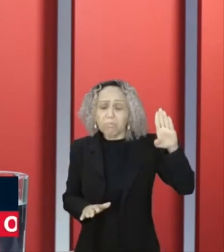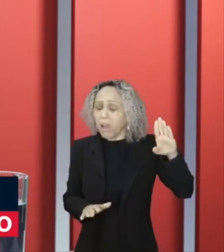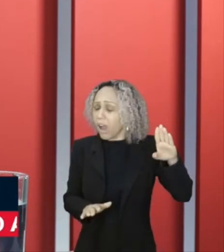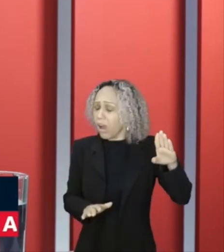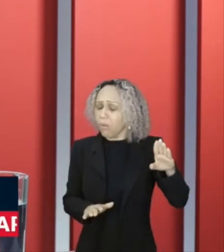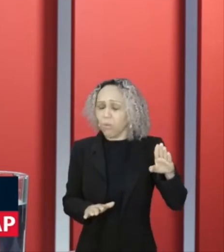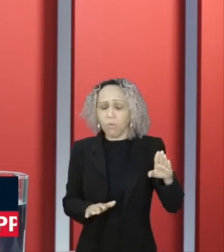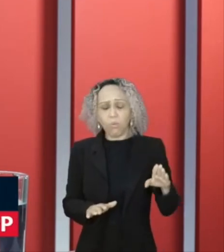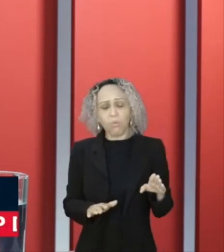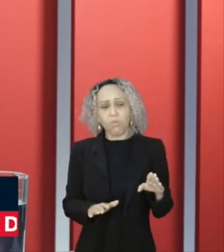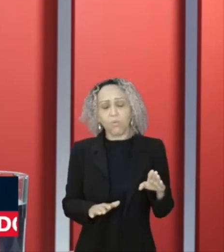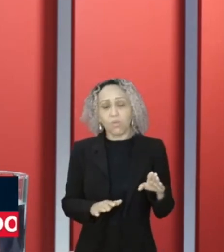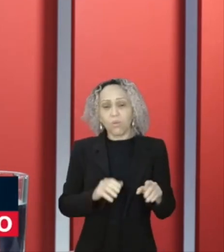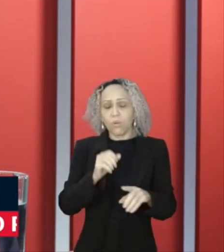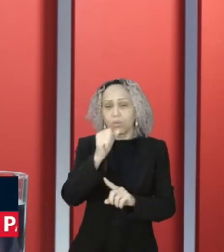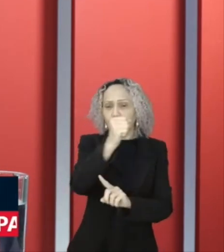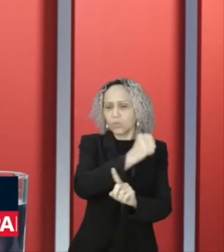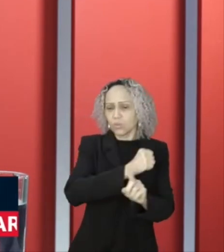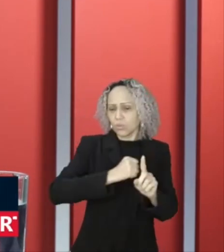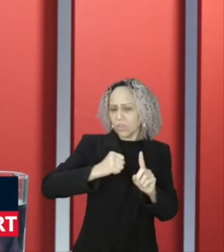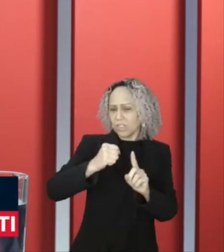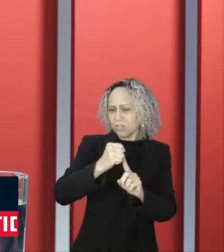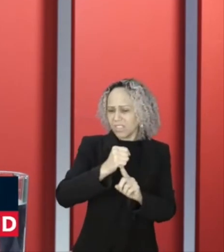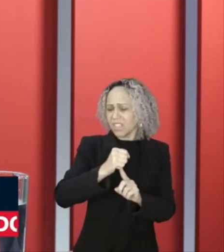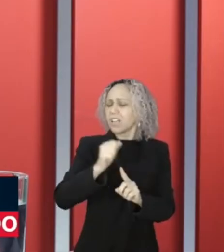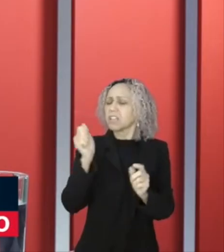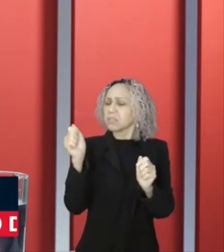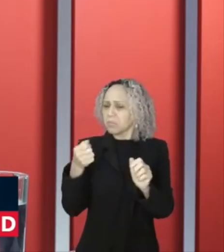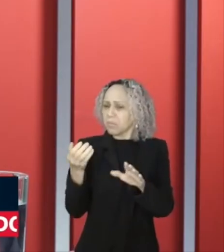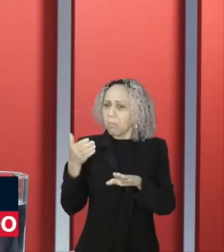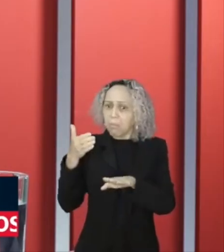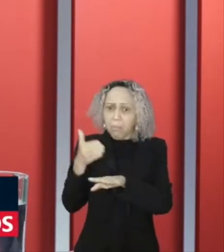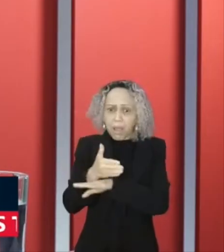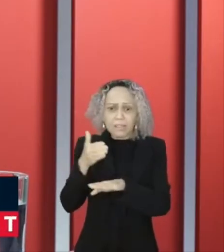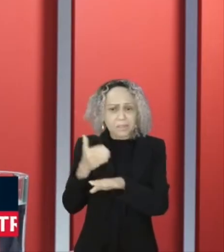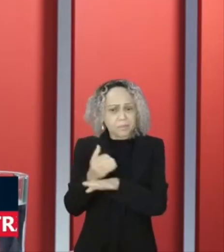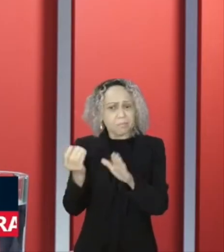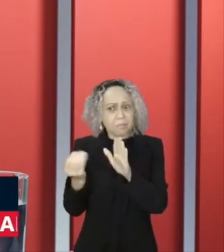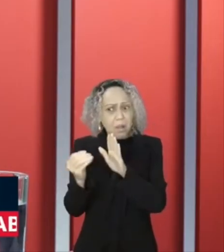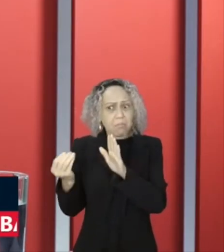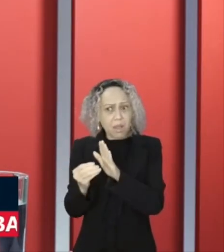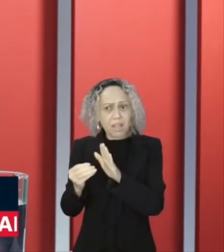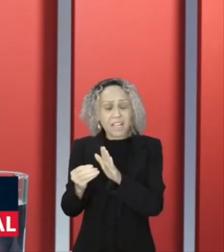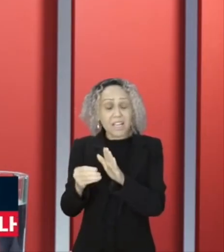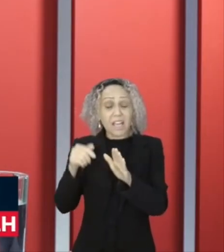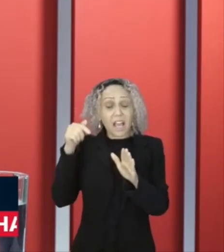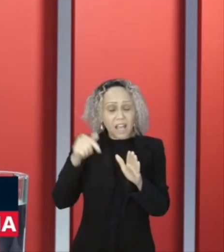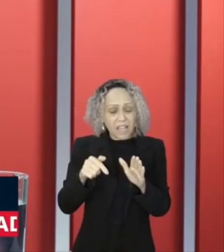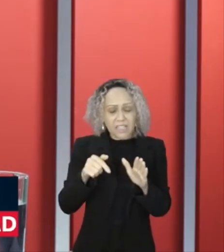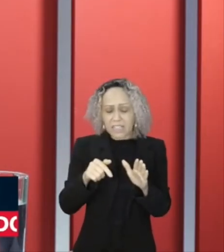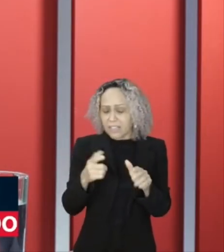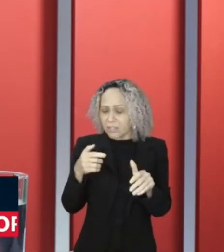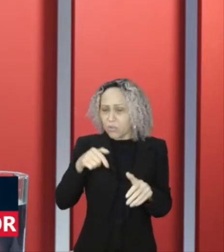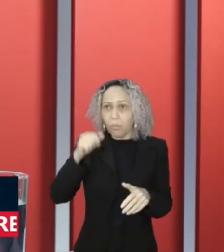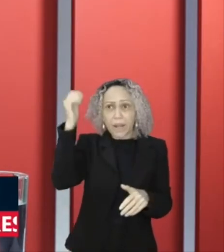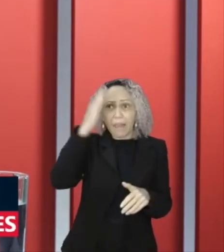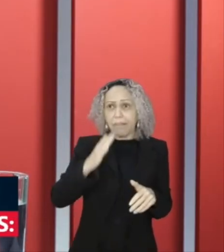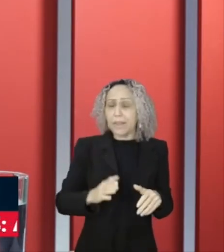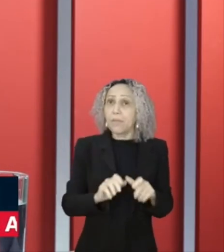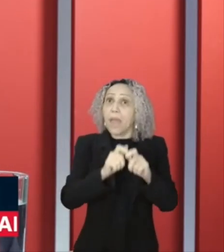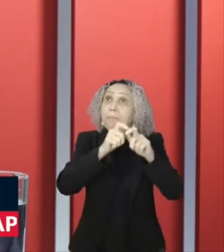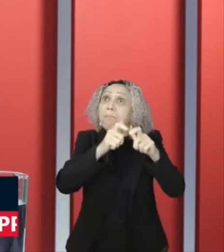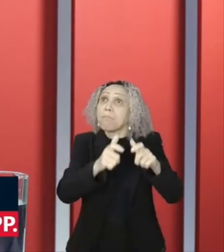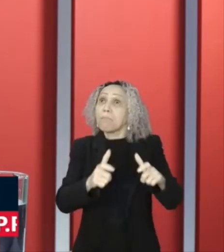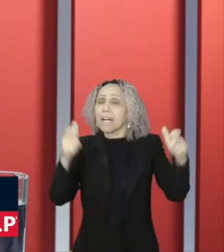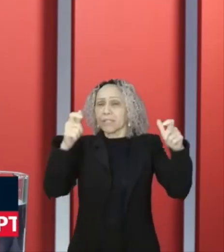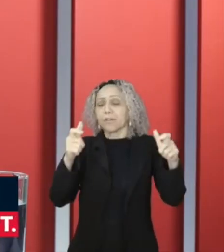das maiores do mundo, né, suscitando inclusive curiosidade da comunidade internacional sobre essas